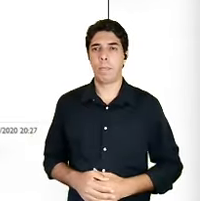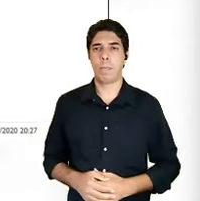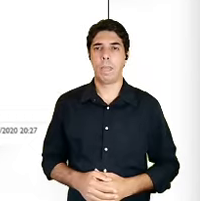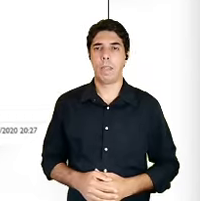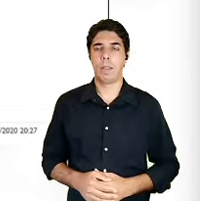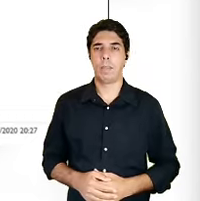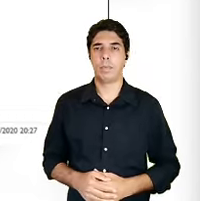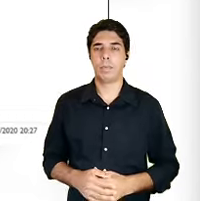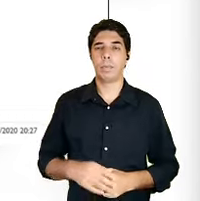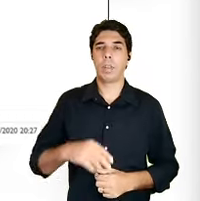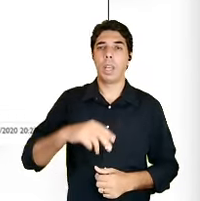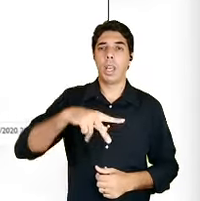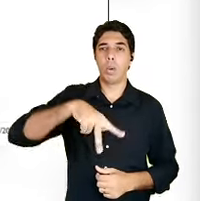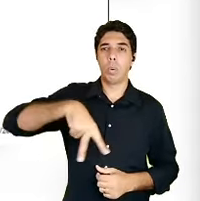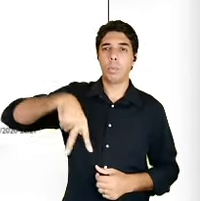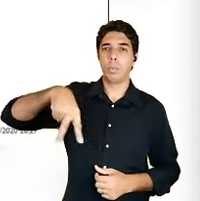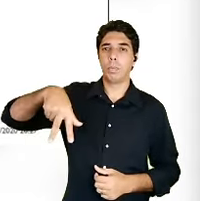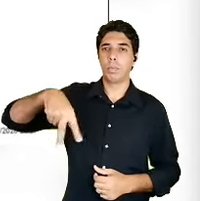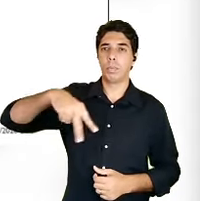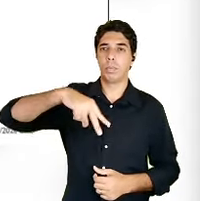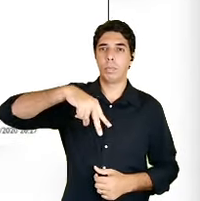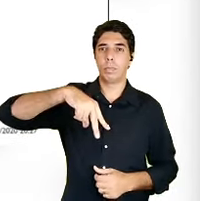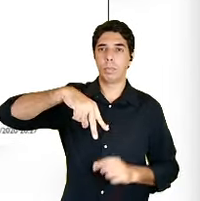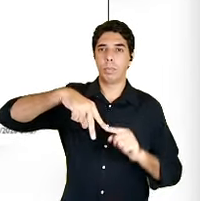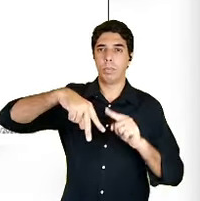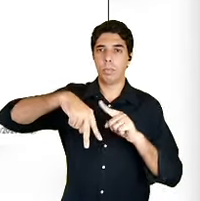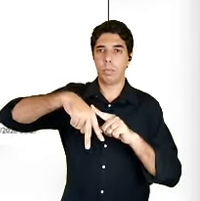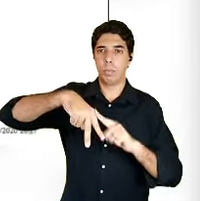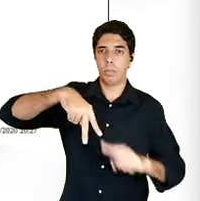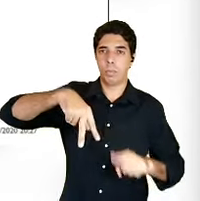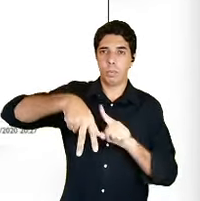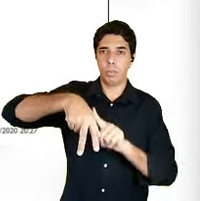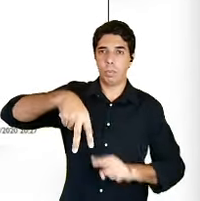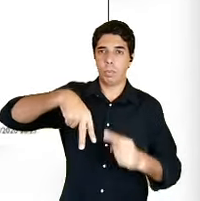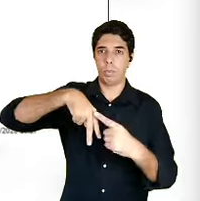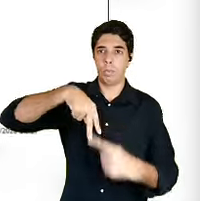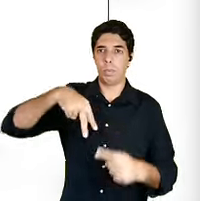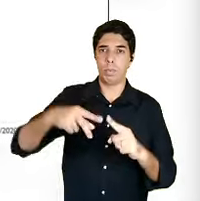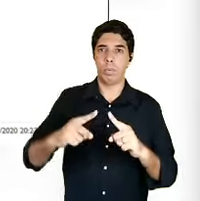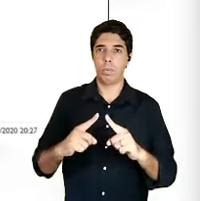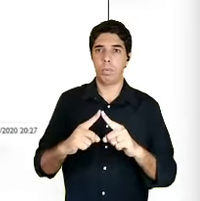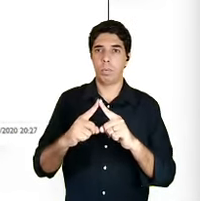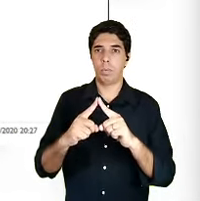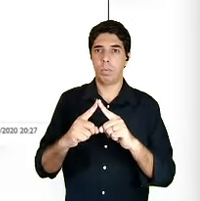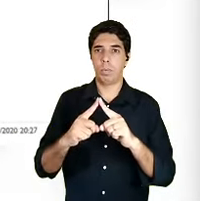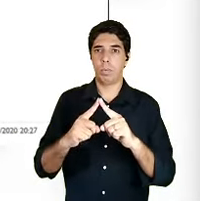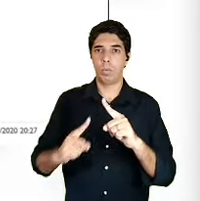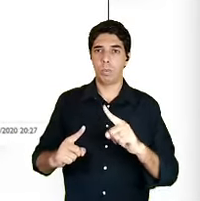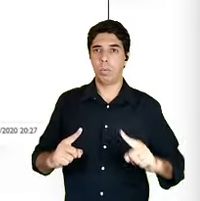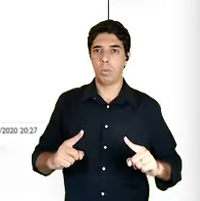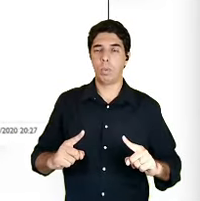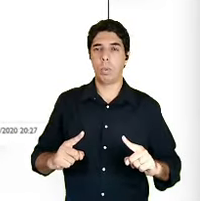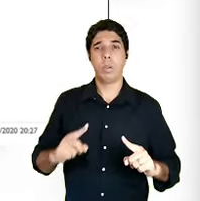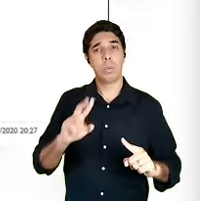O. Ele é como se fosse um vértice de um cone, por isso o nome projeções cônicas. E os raios de